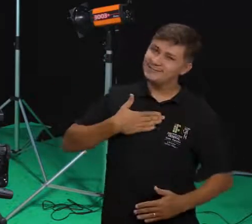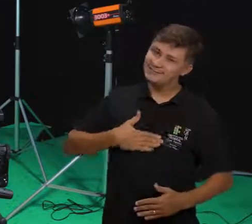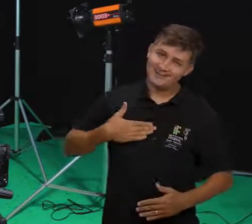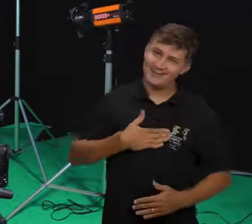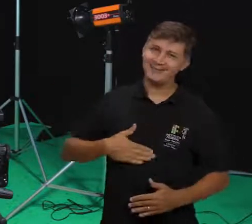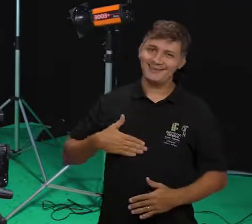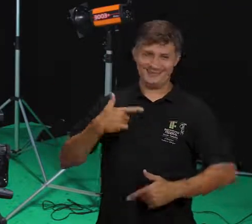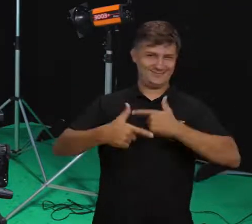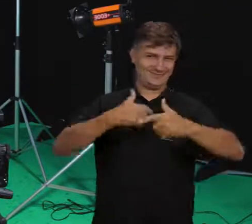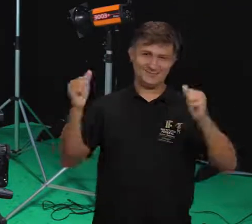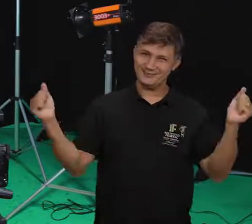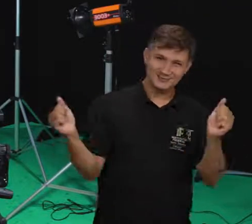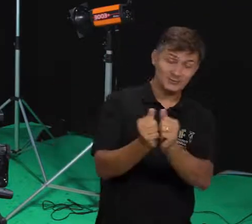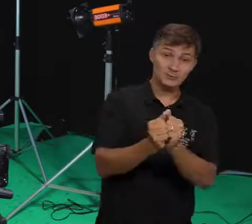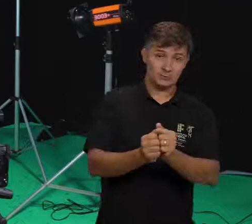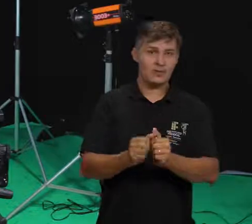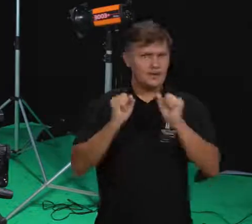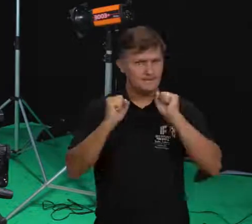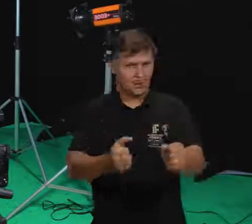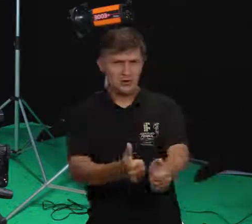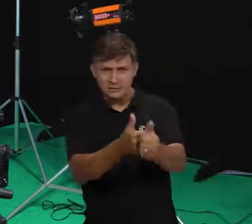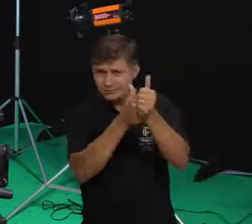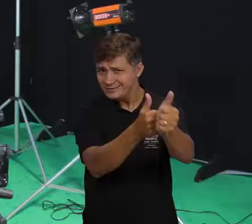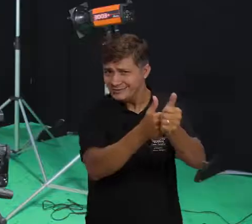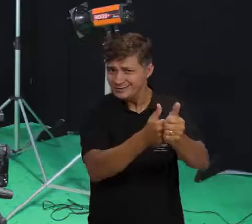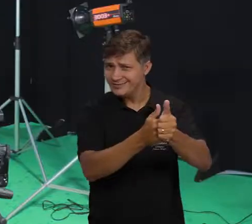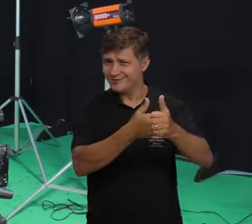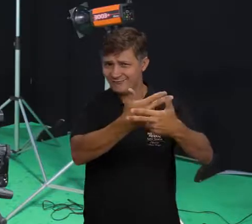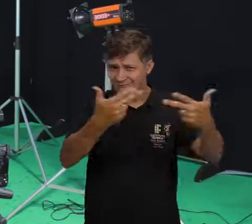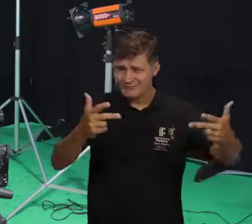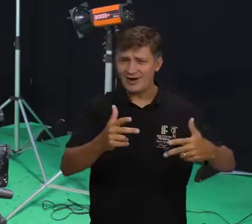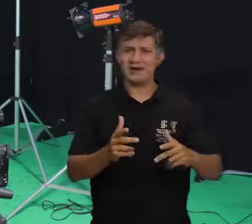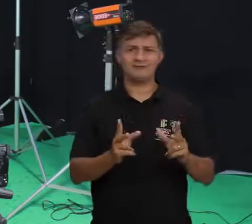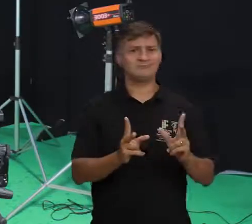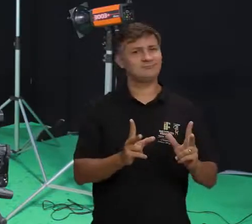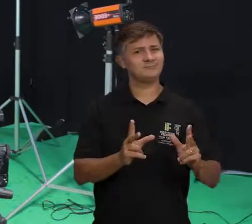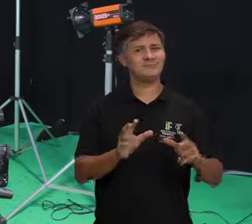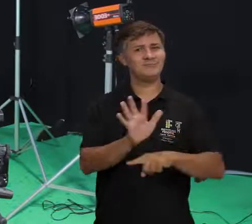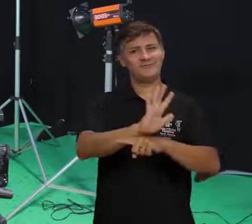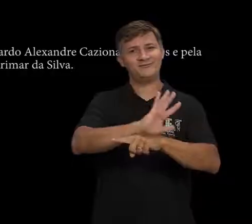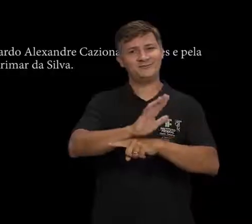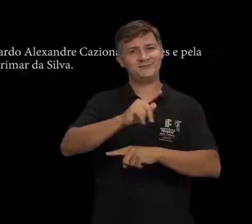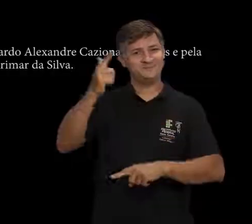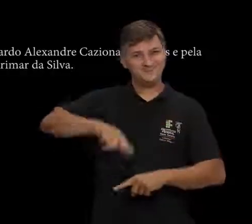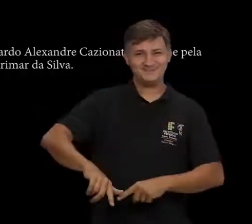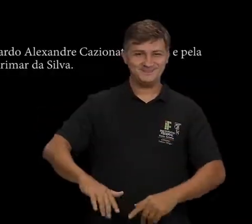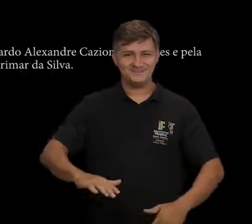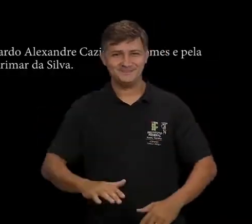grande e continue seguindo a gente, acompanhando a gente aí nas próximas edições.